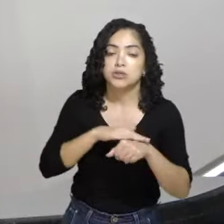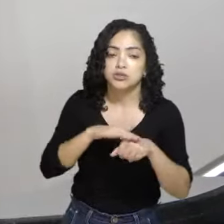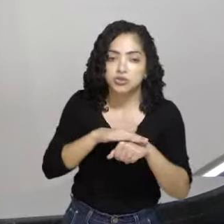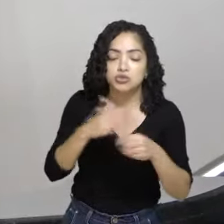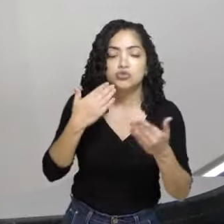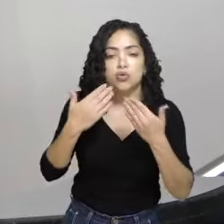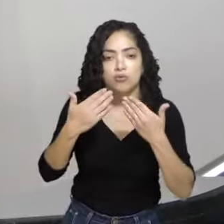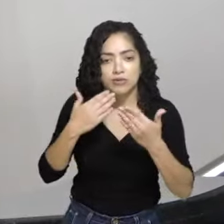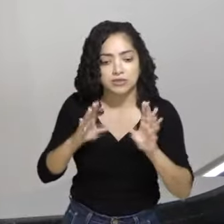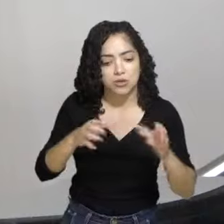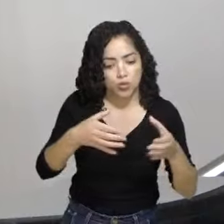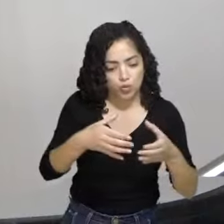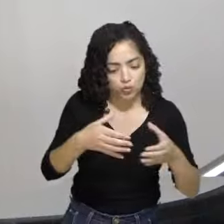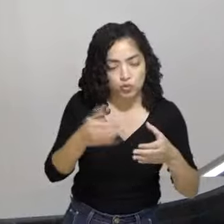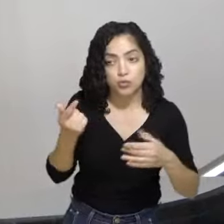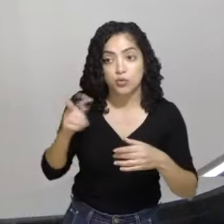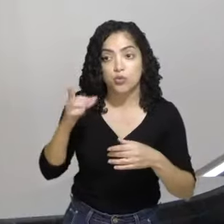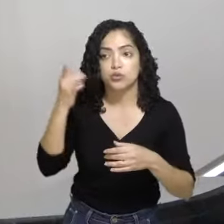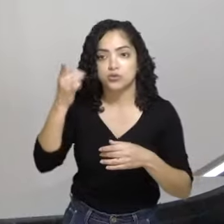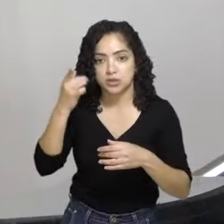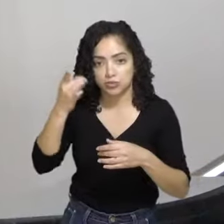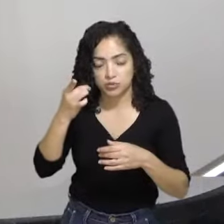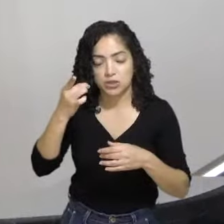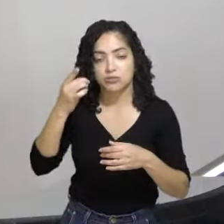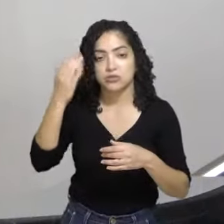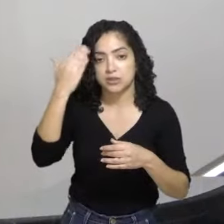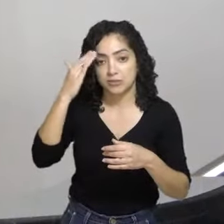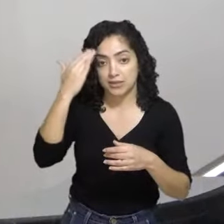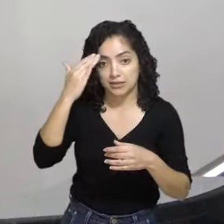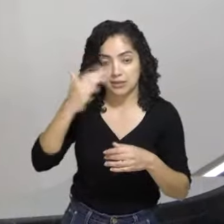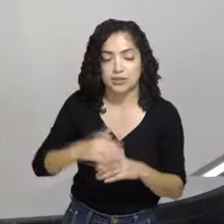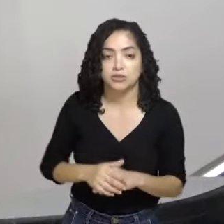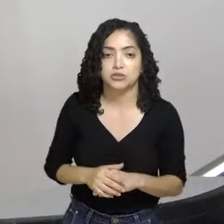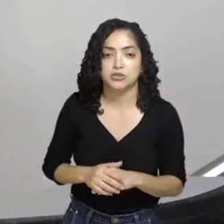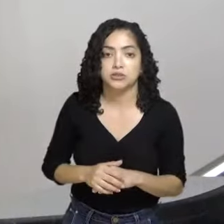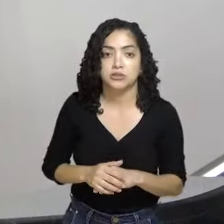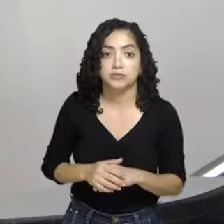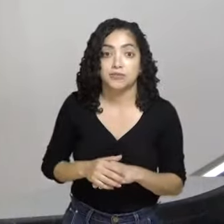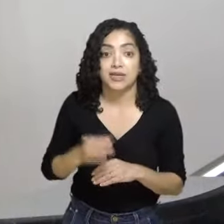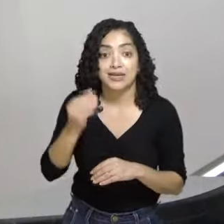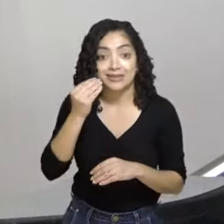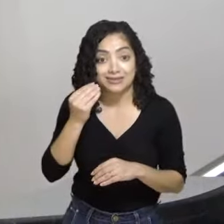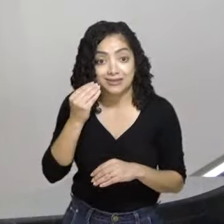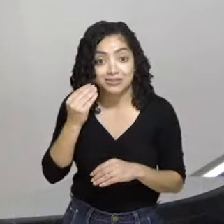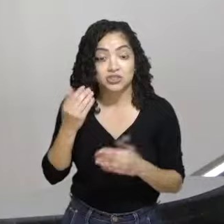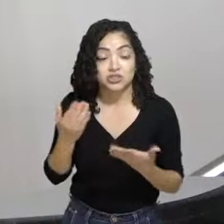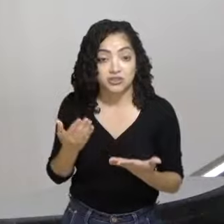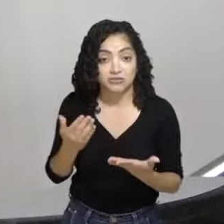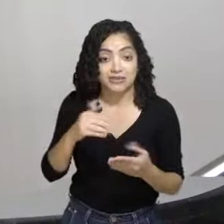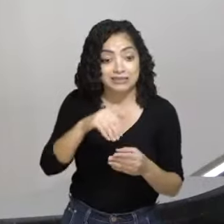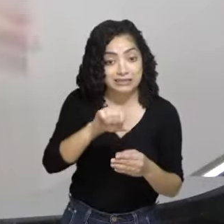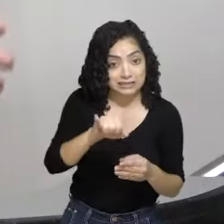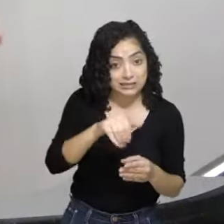bancada, e outros deputados também têm essa posição, em indo à votação, a tentativa será o voto contra